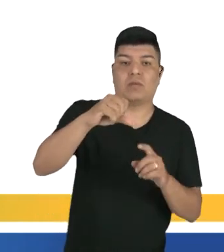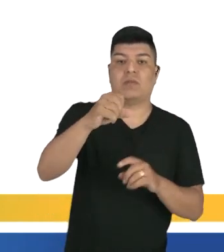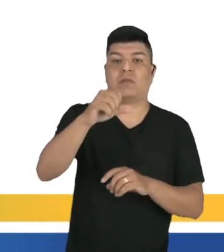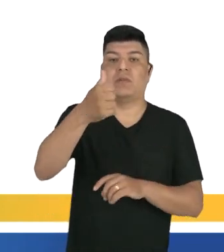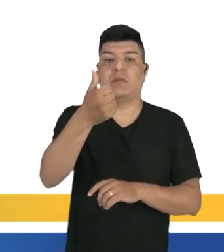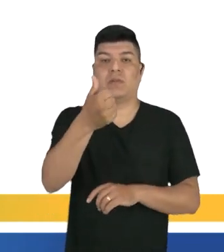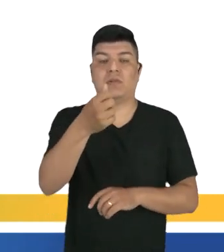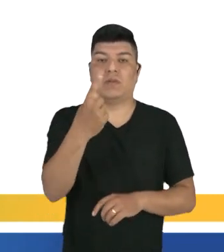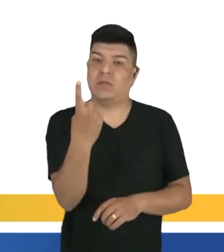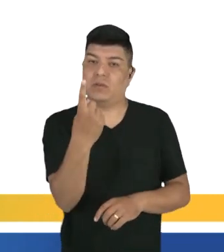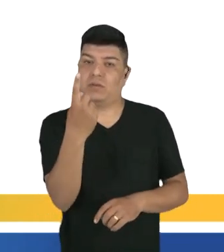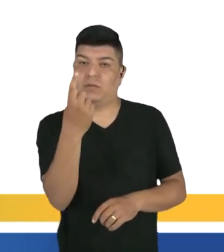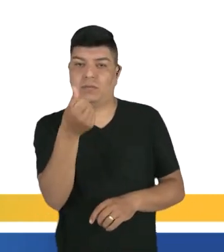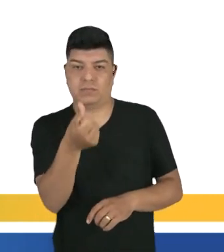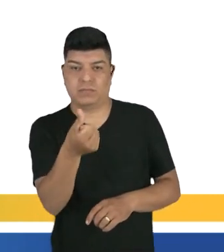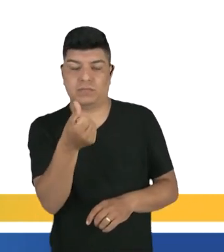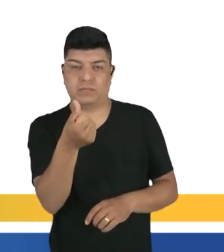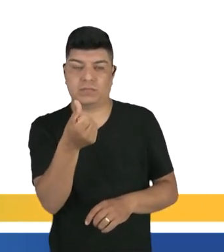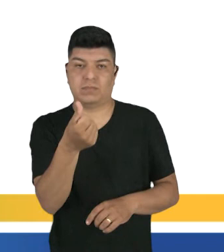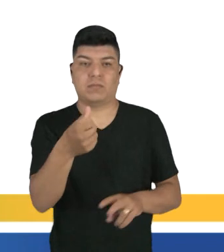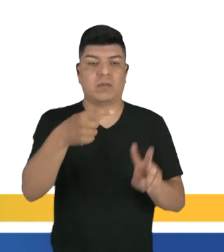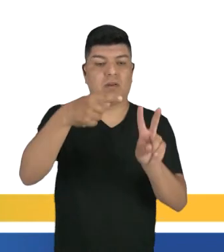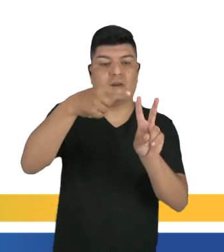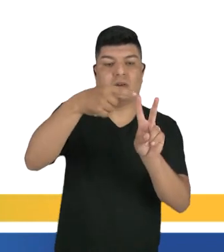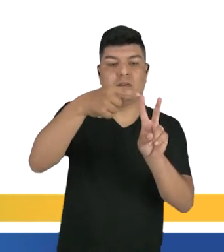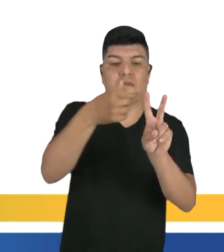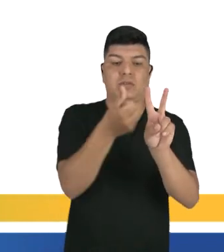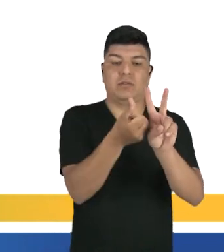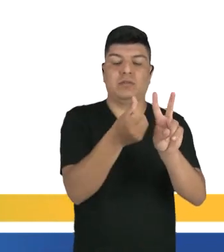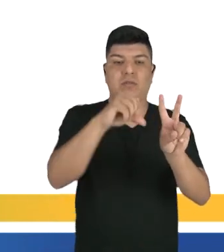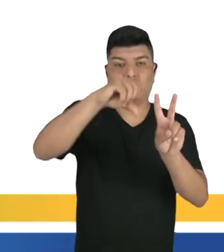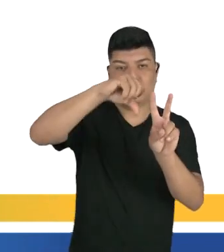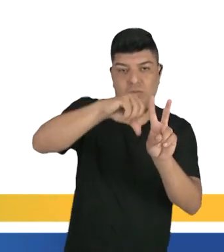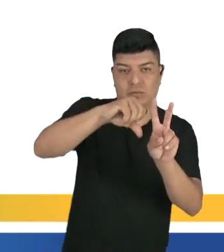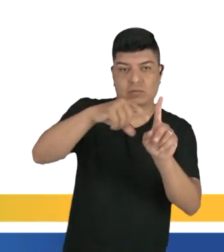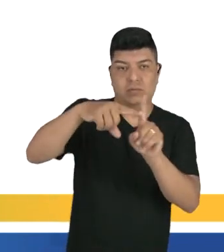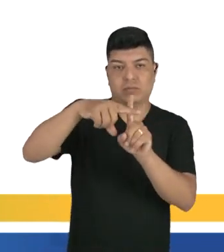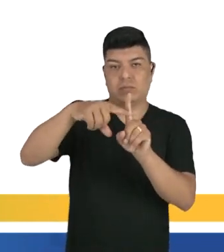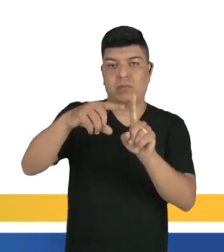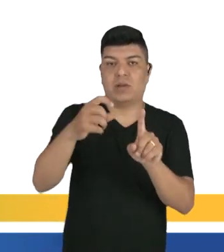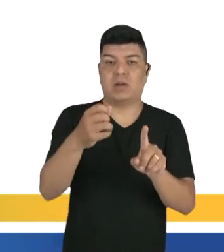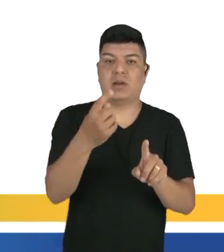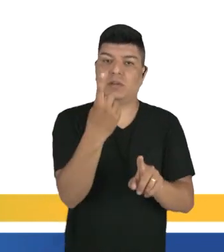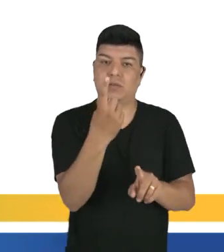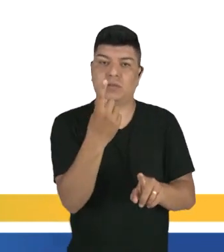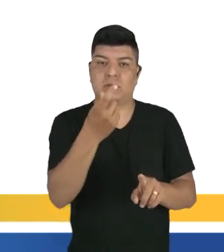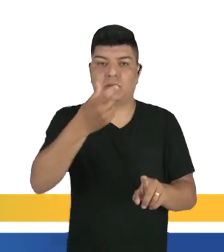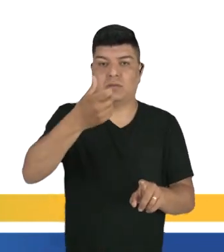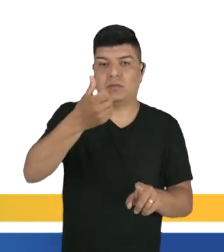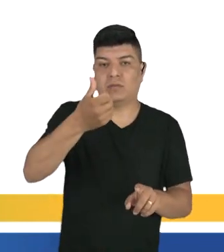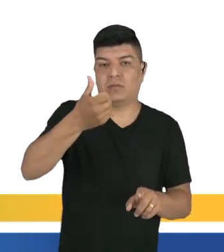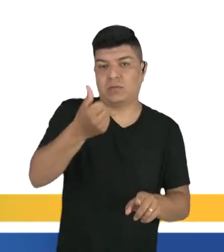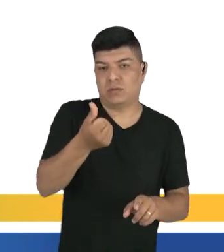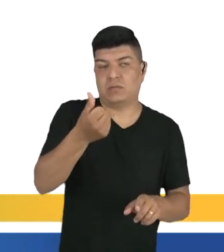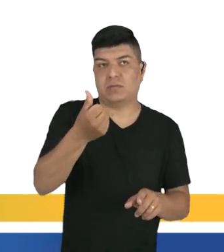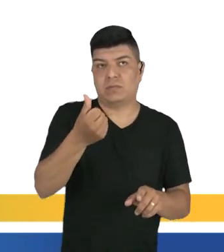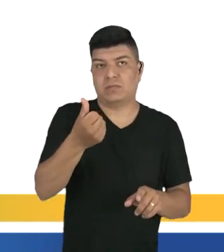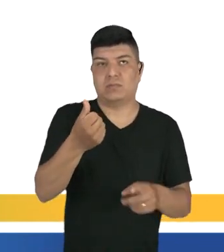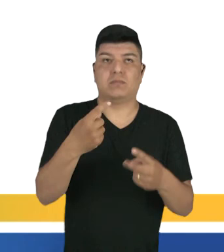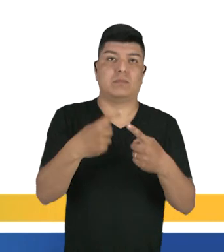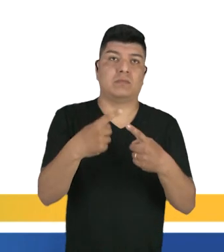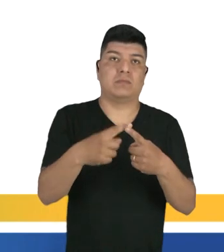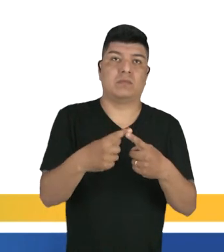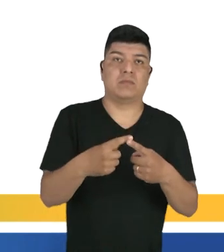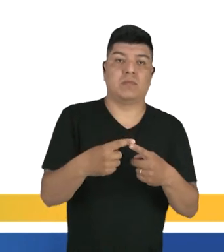16. A raiz de 9 mais 16 seria a raiz de 25, né? Porque 9 mais 16 é 25. E a raiz de 25